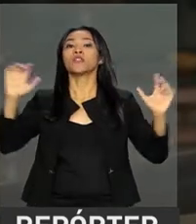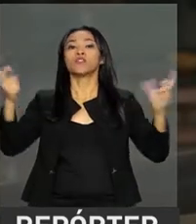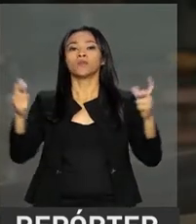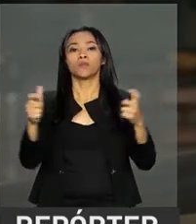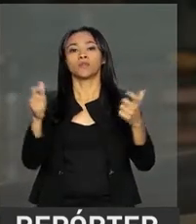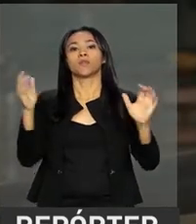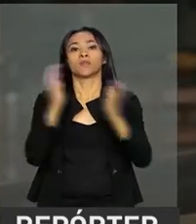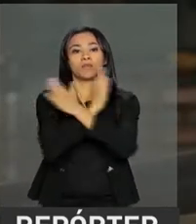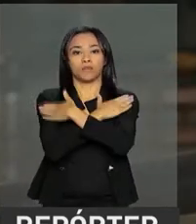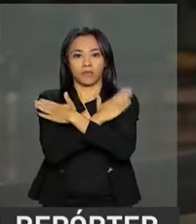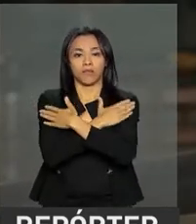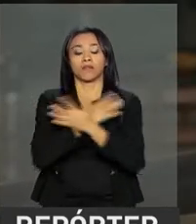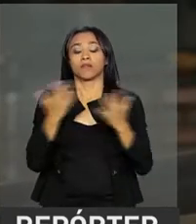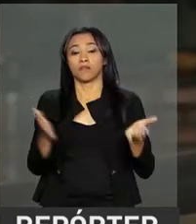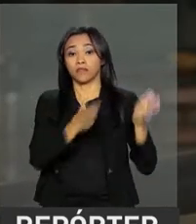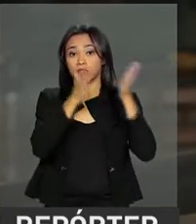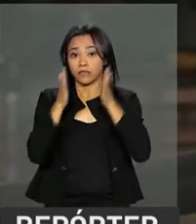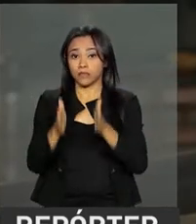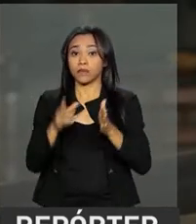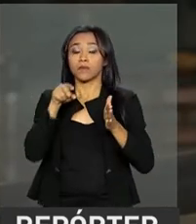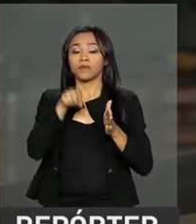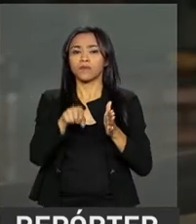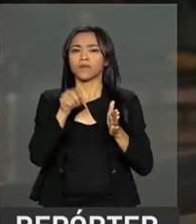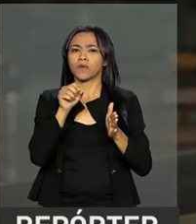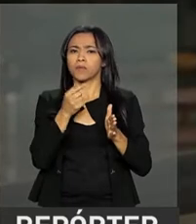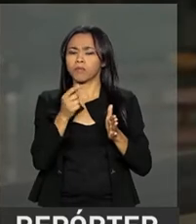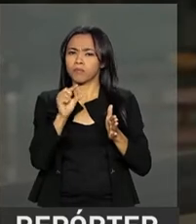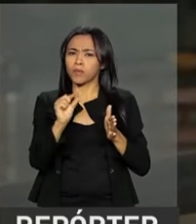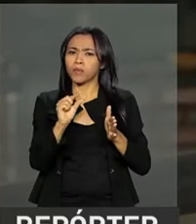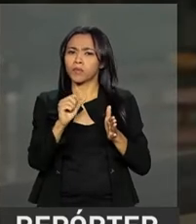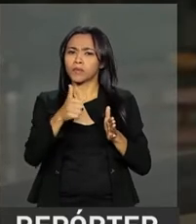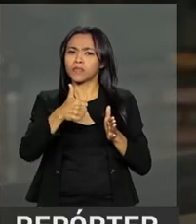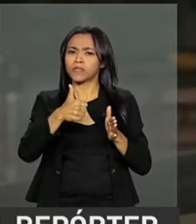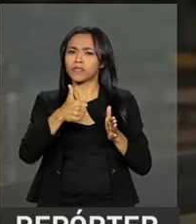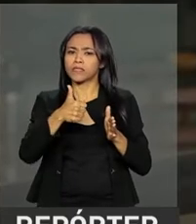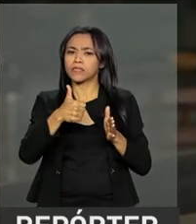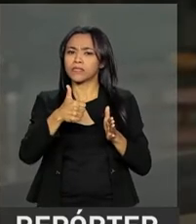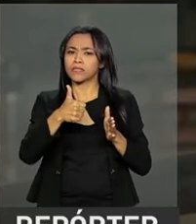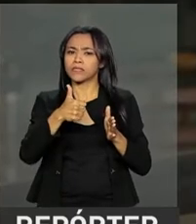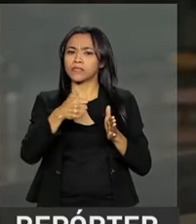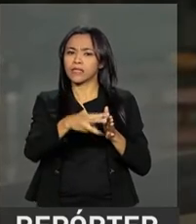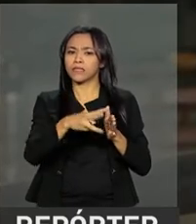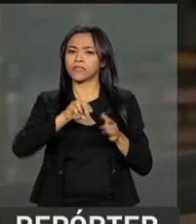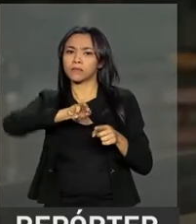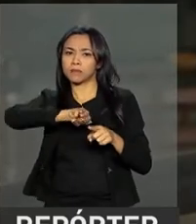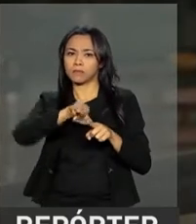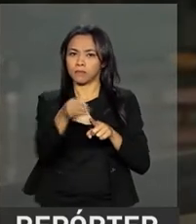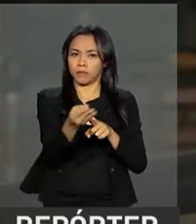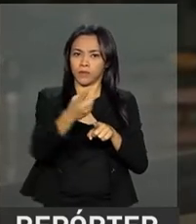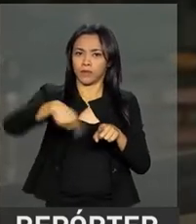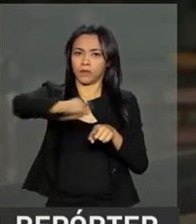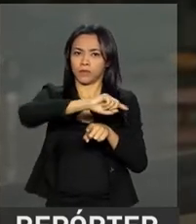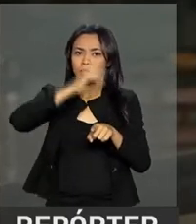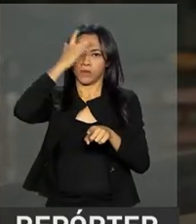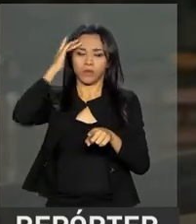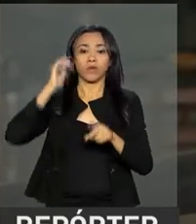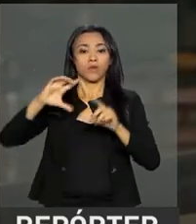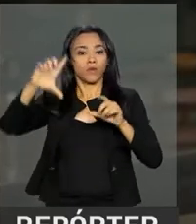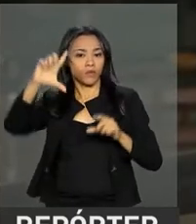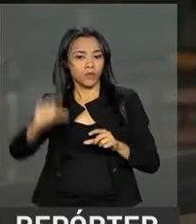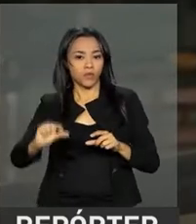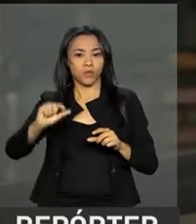a população ocupada foi estimada em pouco mais de 13 em 13 milhões de pessoas queda de